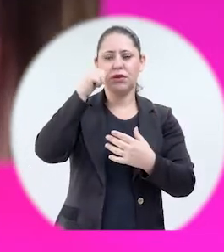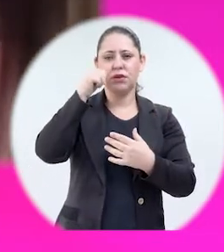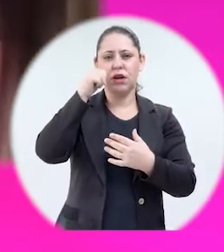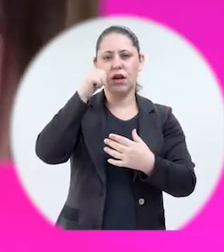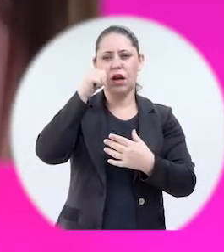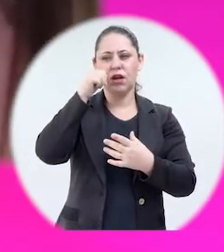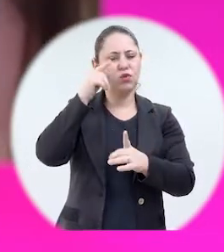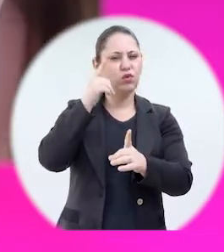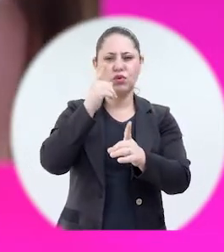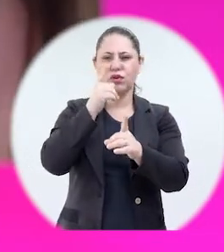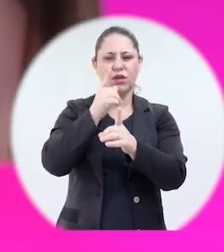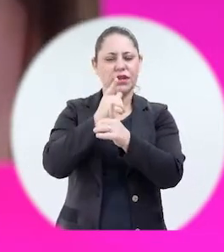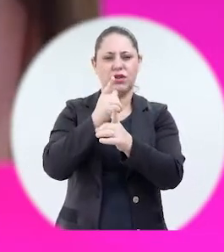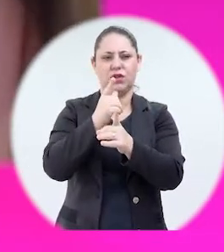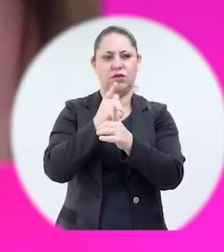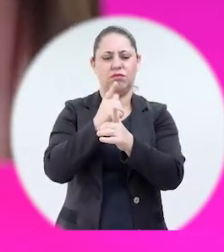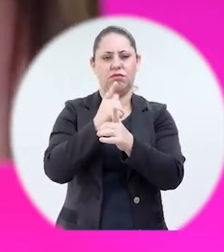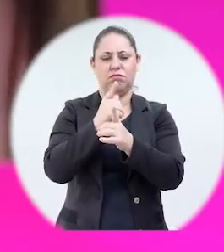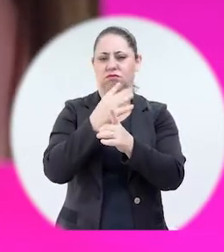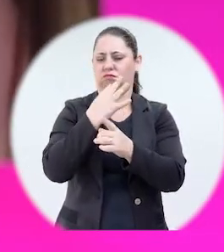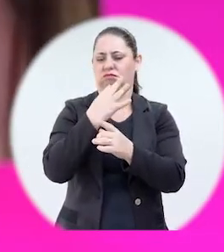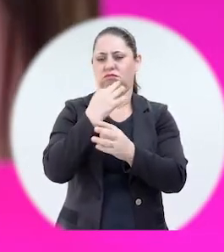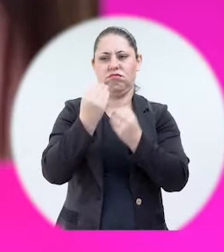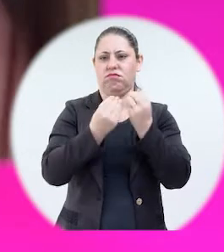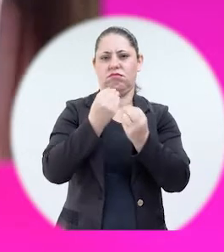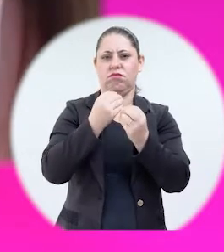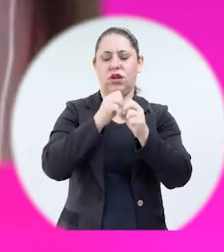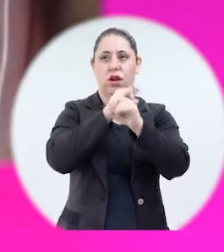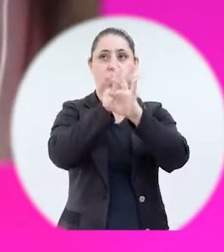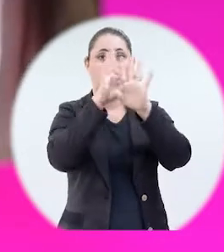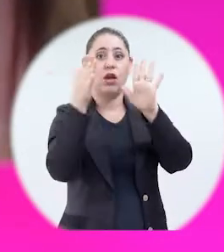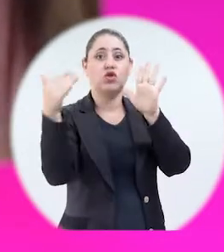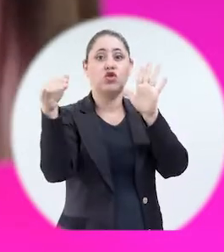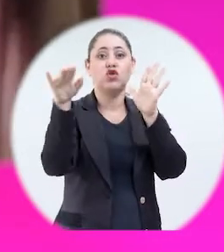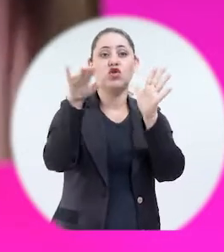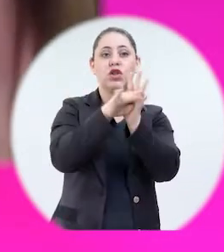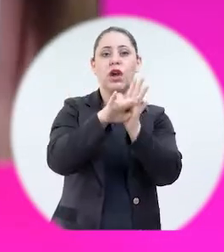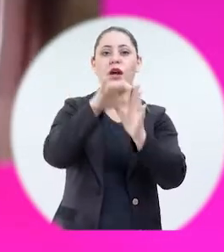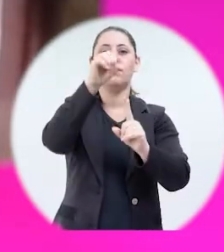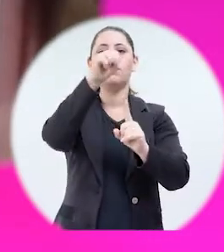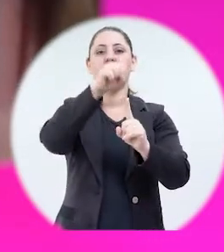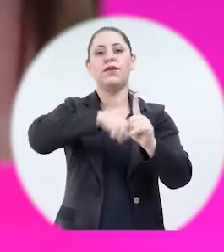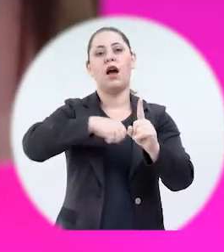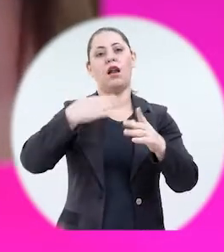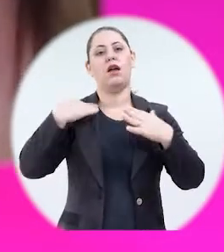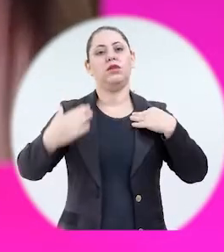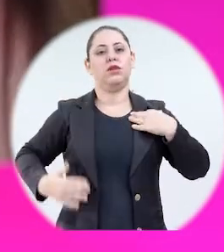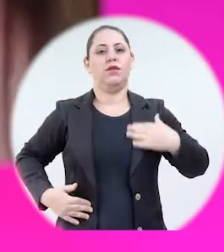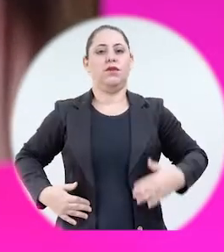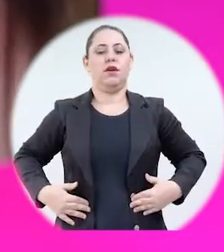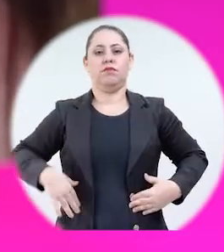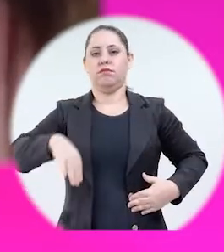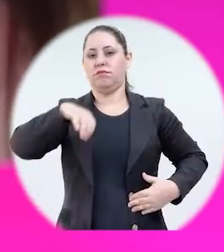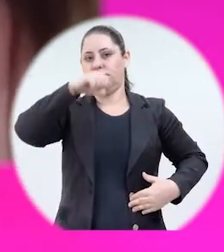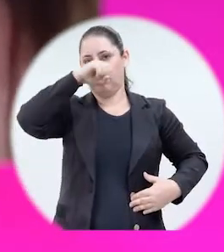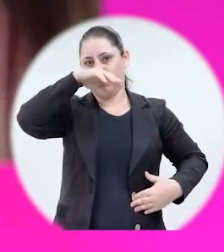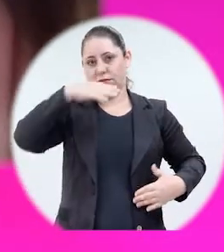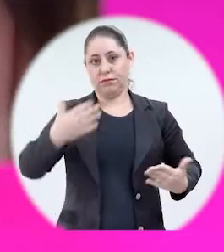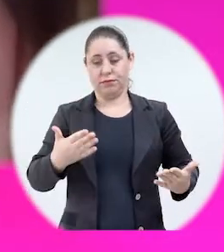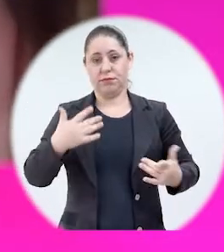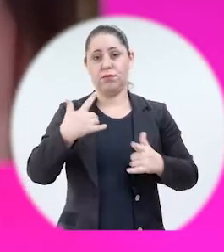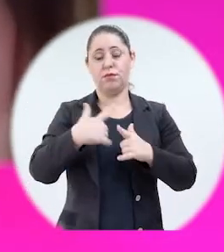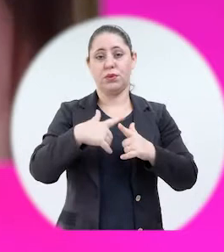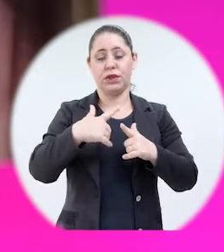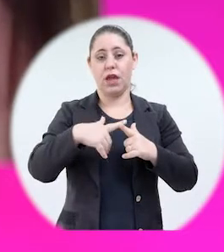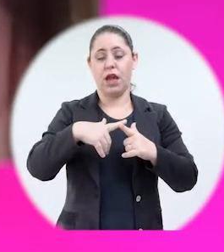mulheres não identificam claramente até chegar na violência física. Até porque